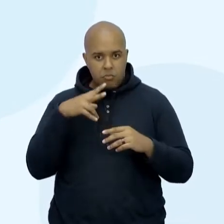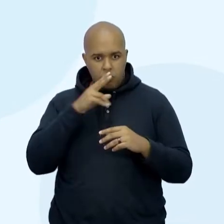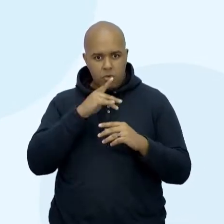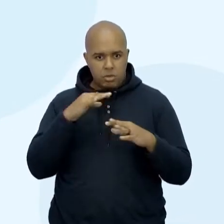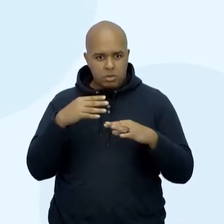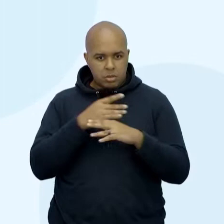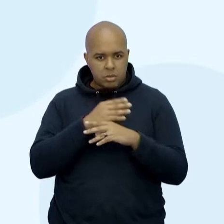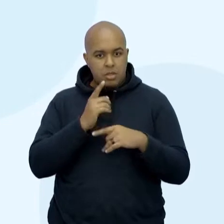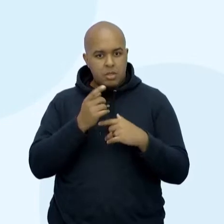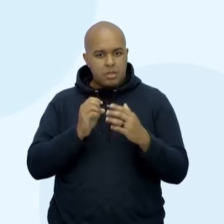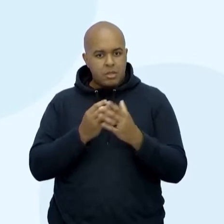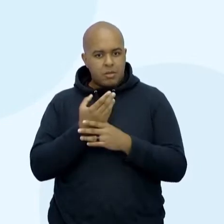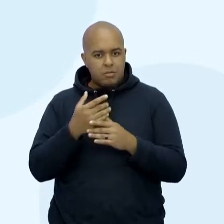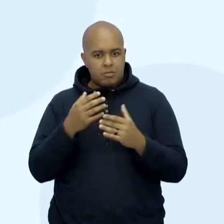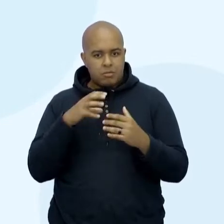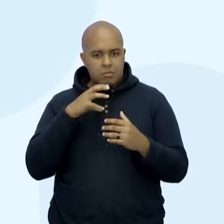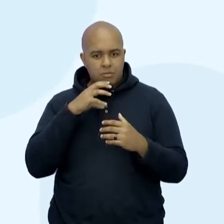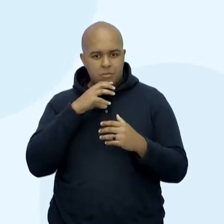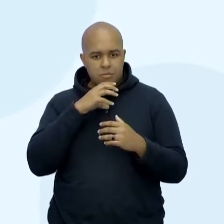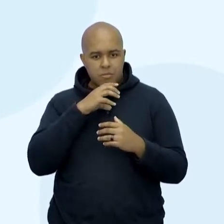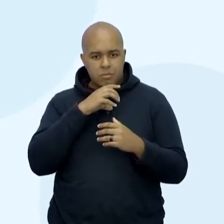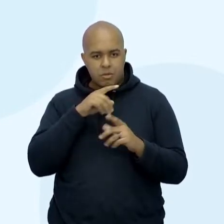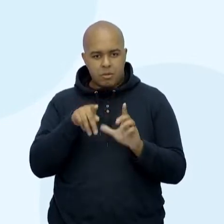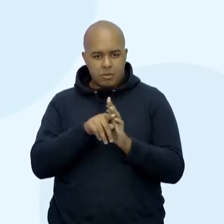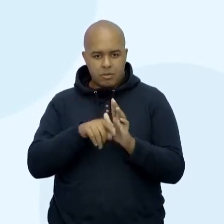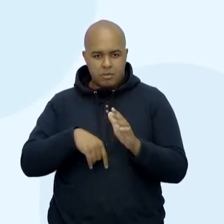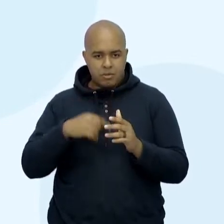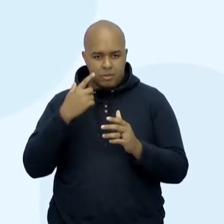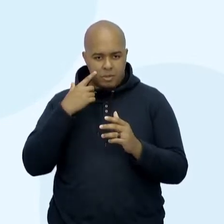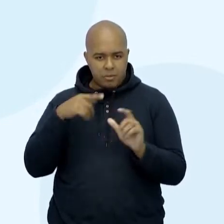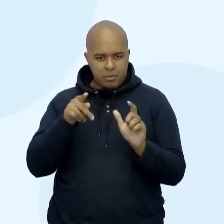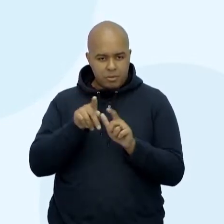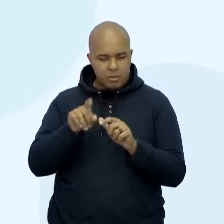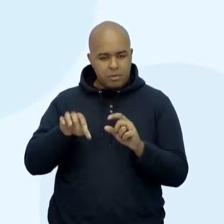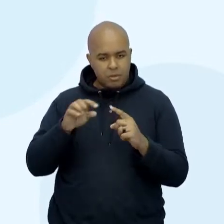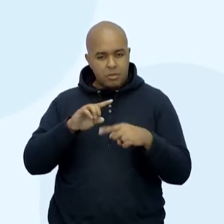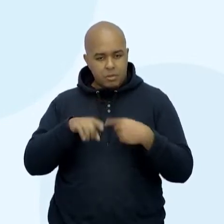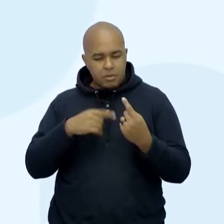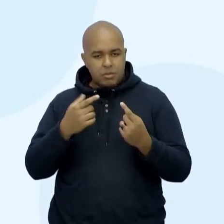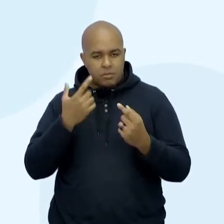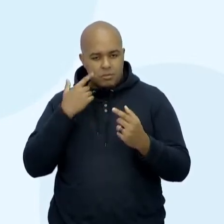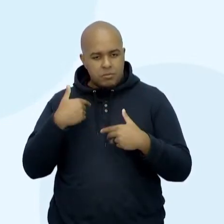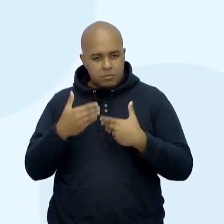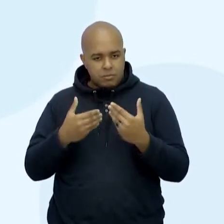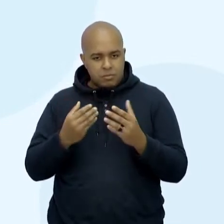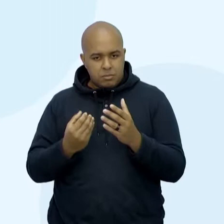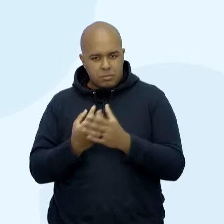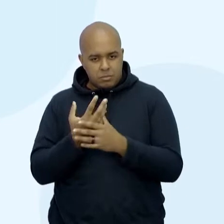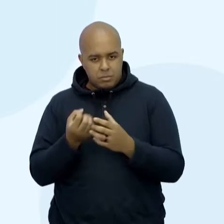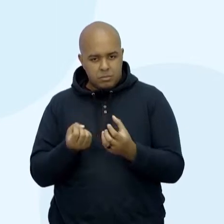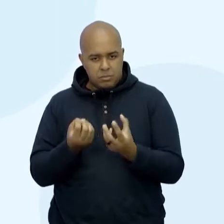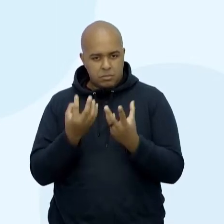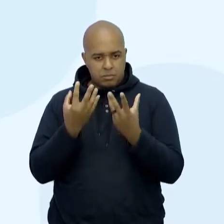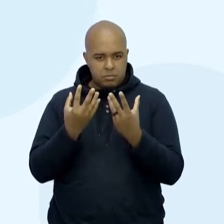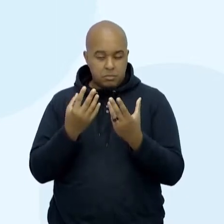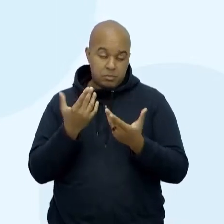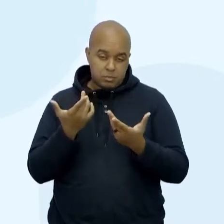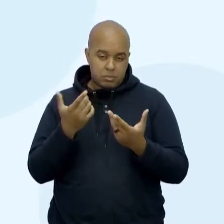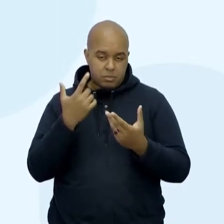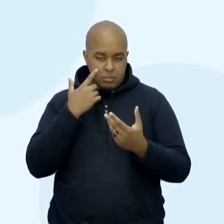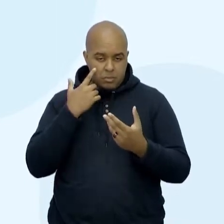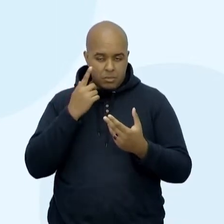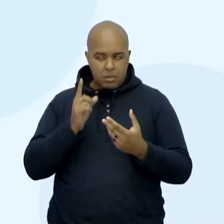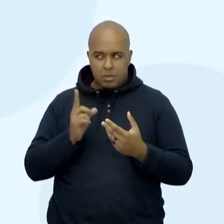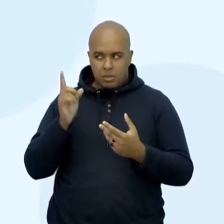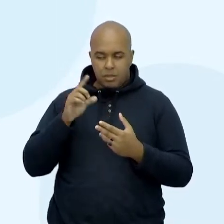fortemente que eles geram um calor, que é o que a gente chama de efeito Joule, e ele cria uma luminosidade. Então, veja